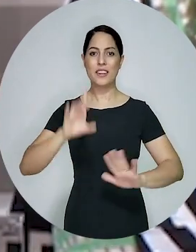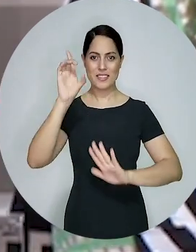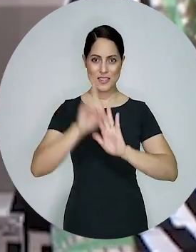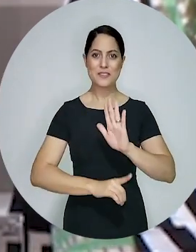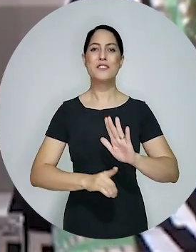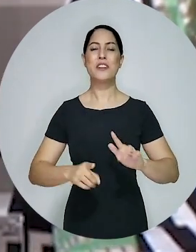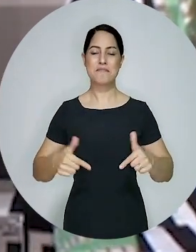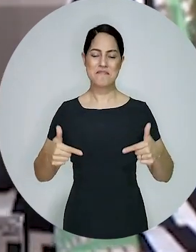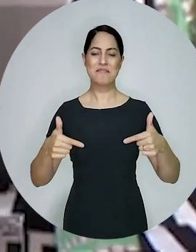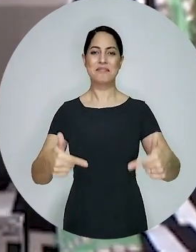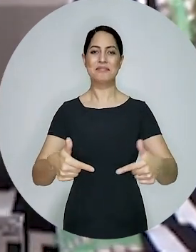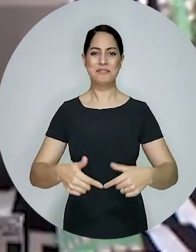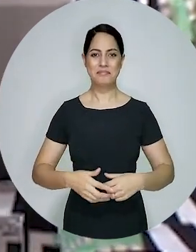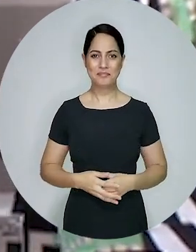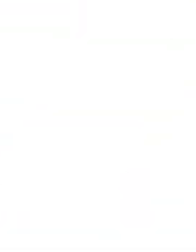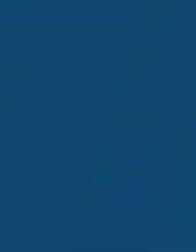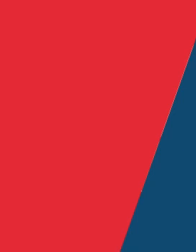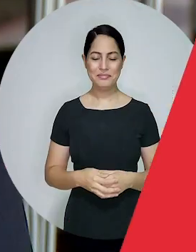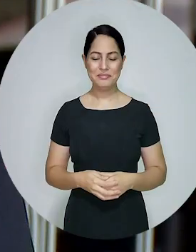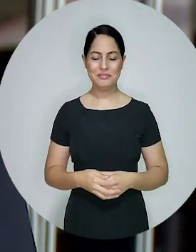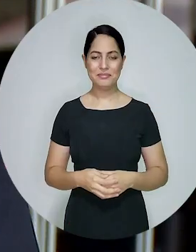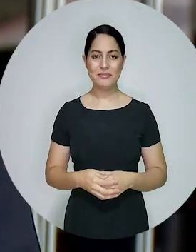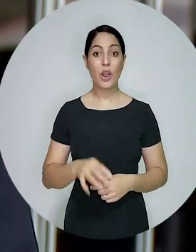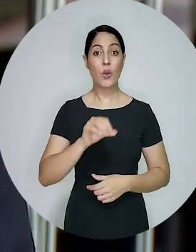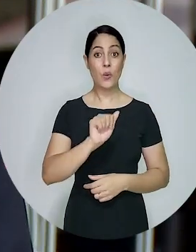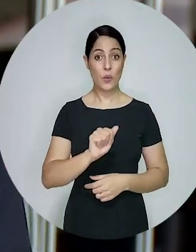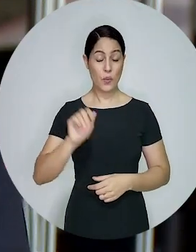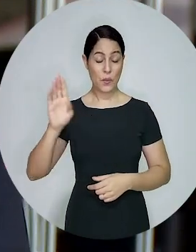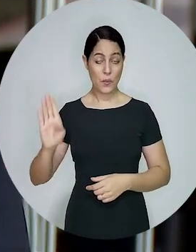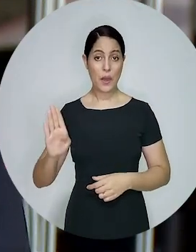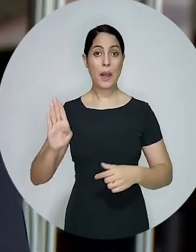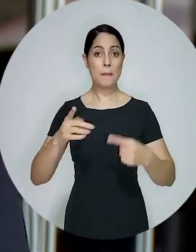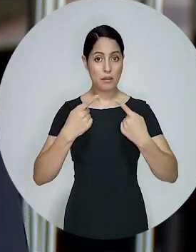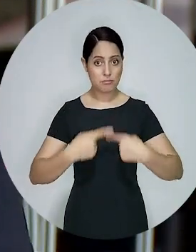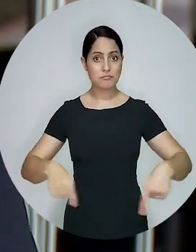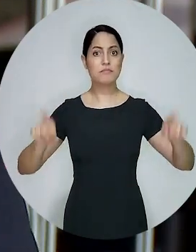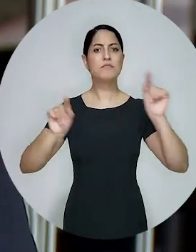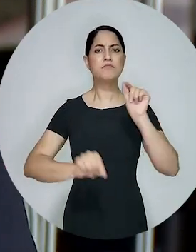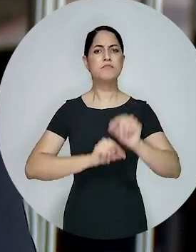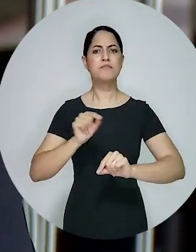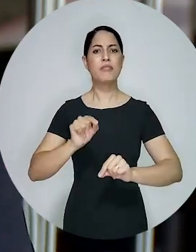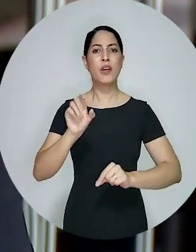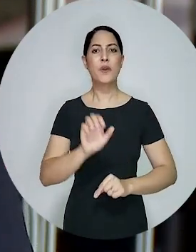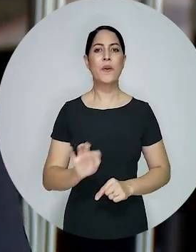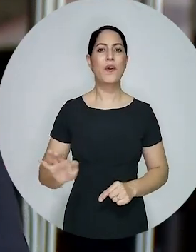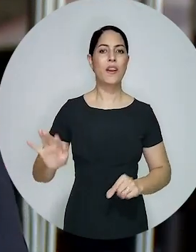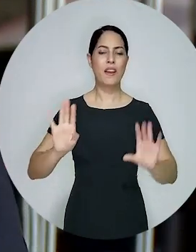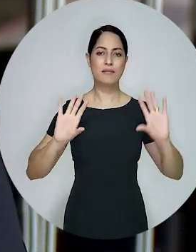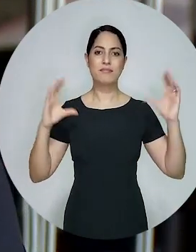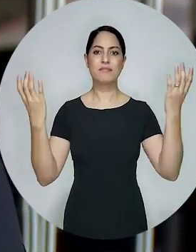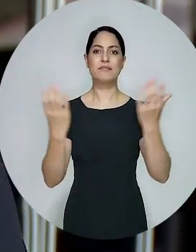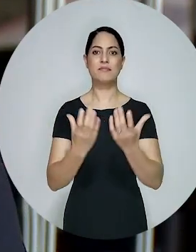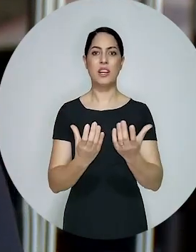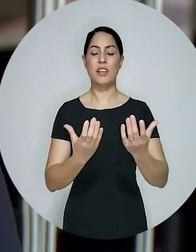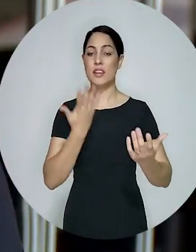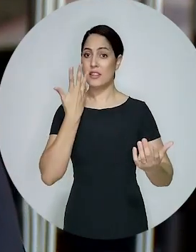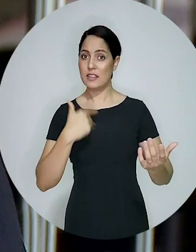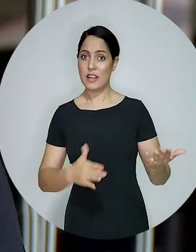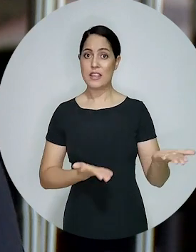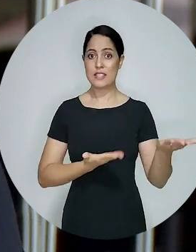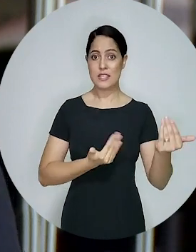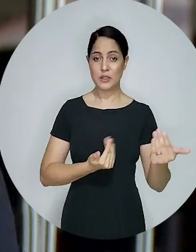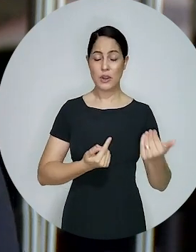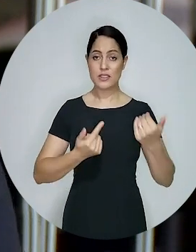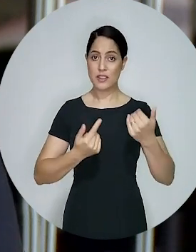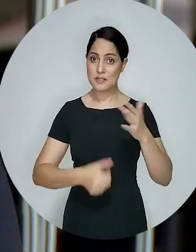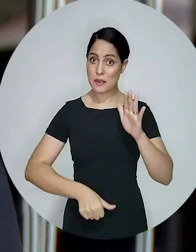do nosso Estado Democrático de Direito. A OAB Nacional realizou o primeiro Congresso Nacional de Defesa dos Direitos da Criança